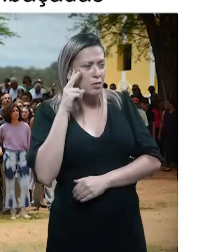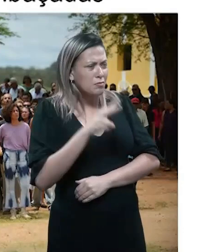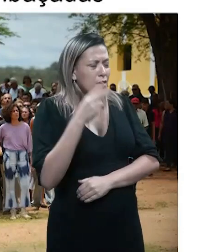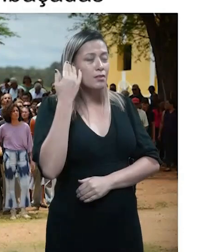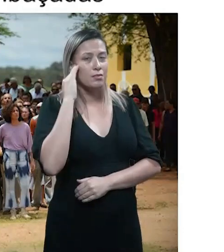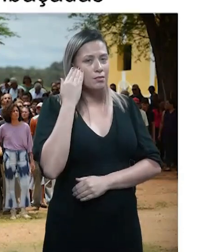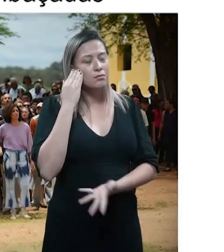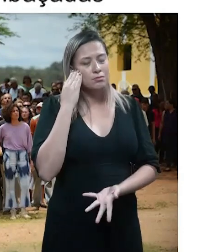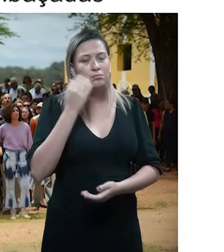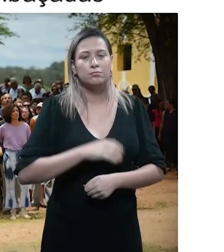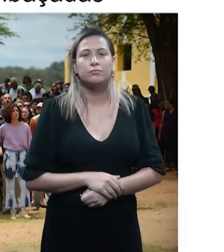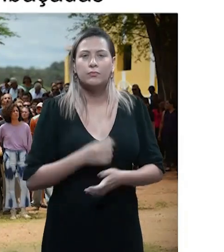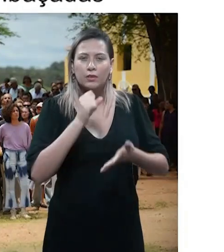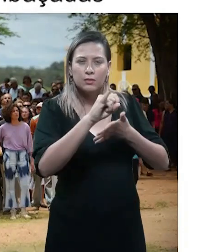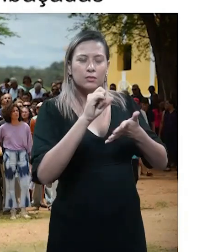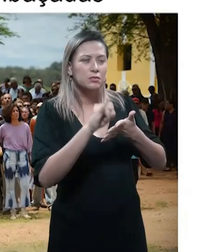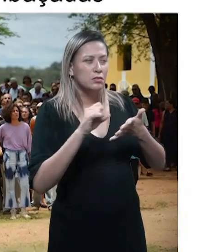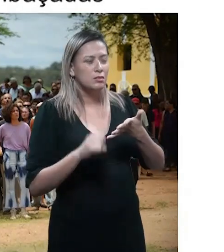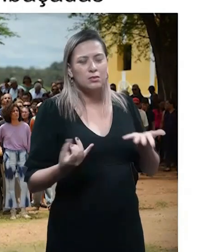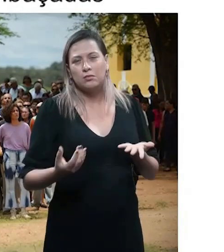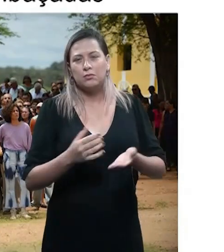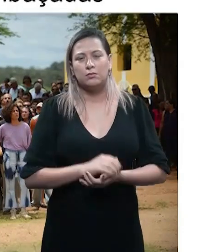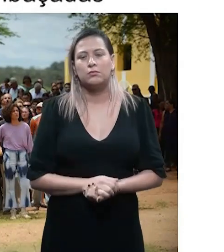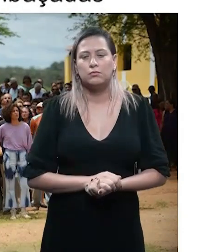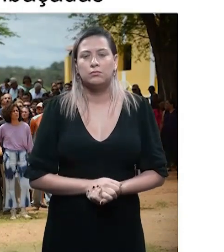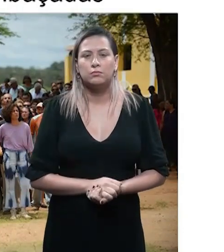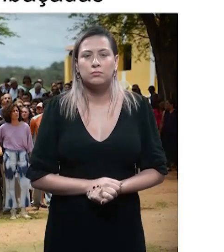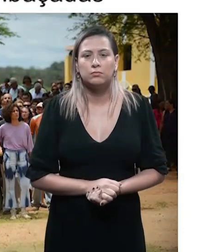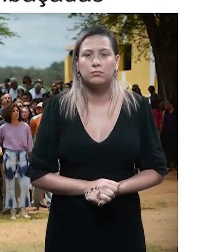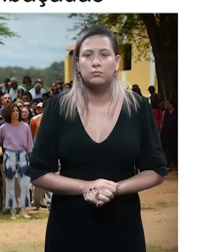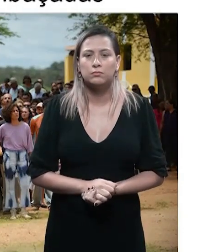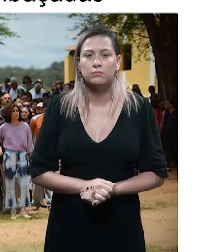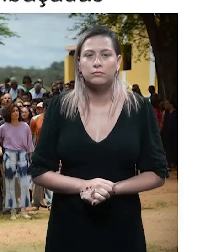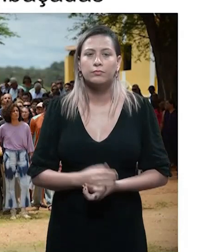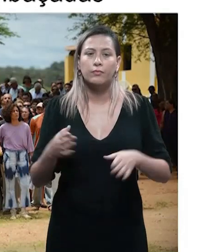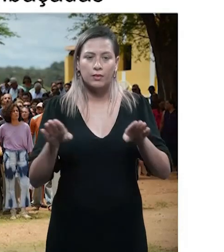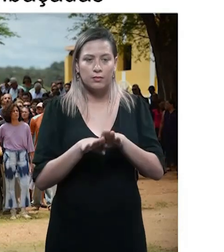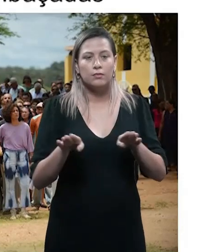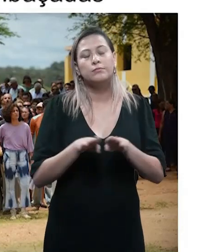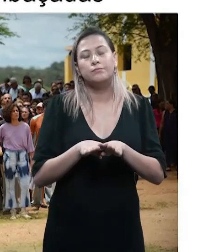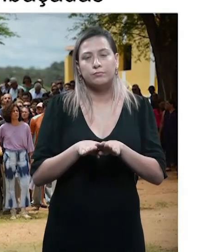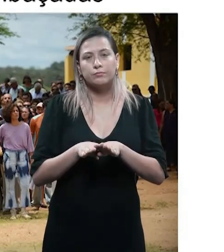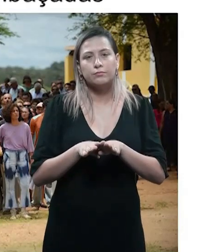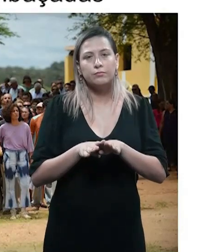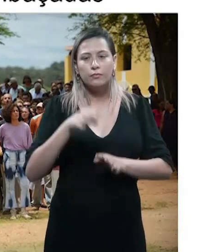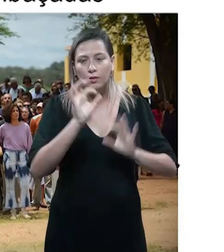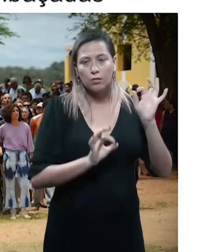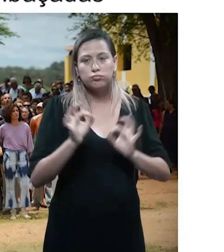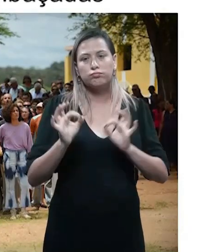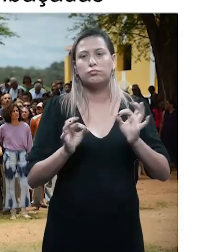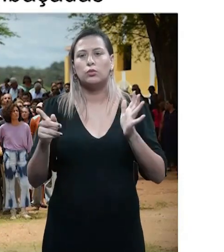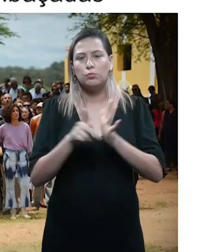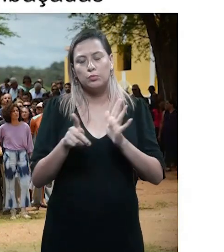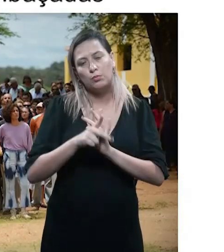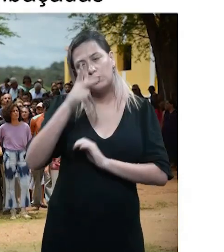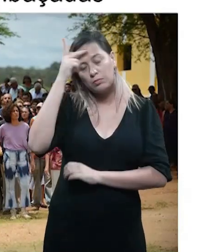interpretação, de algo que hipotetizamos ter sido responsabilidade dele. Por outro lado, construir o